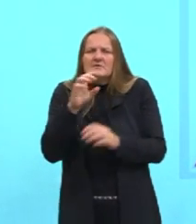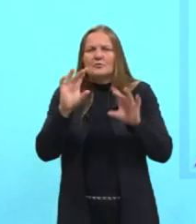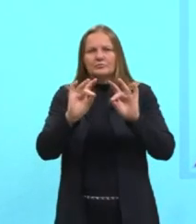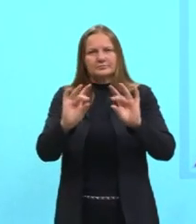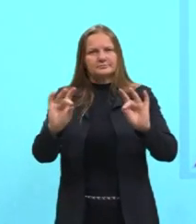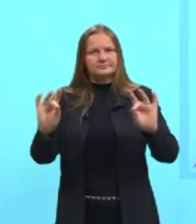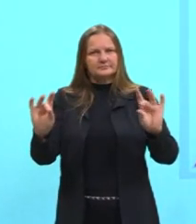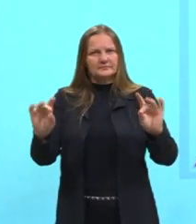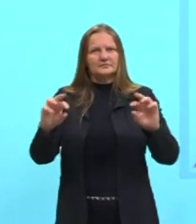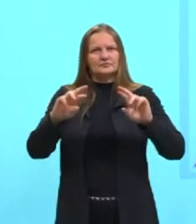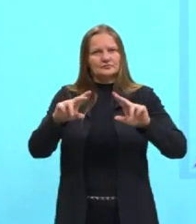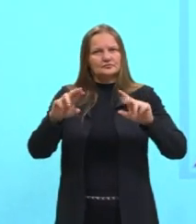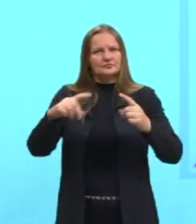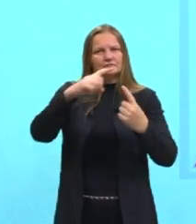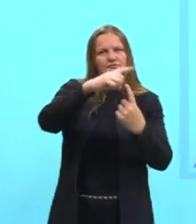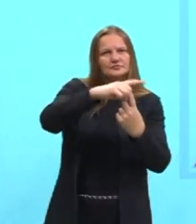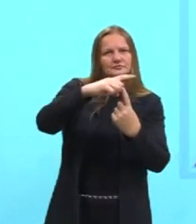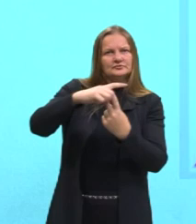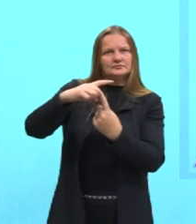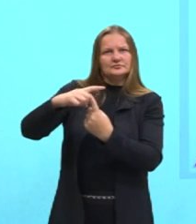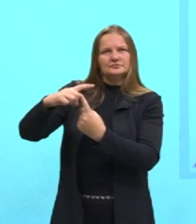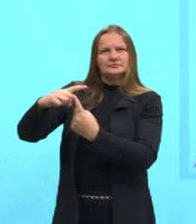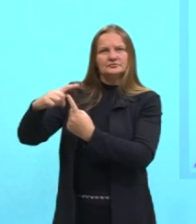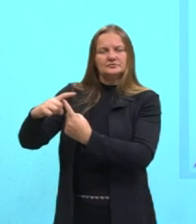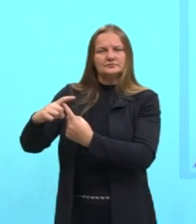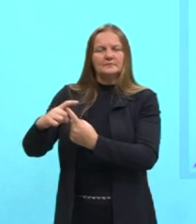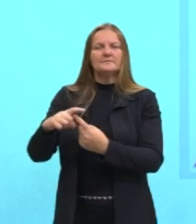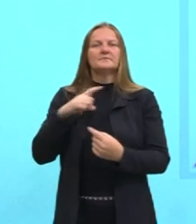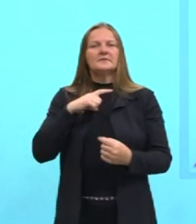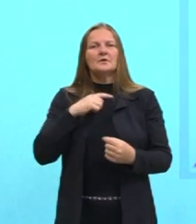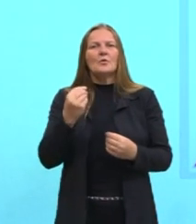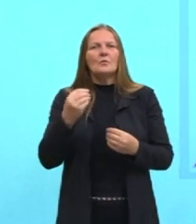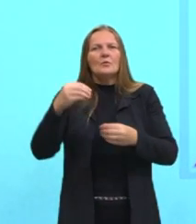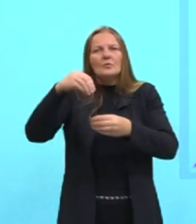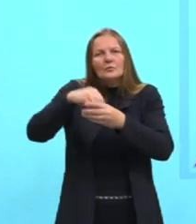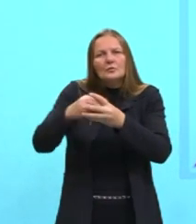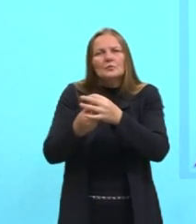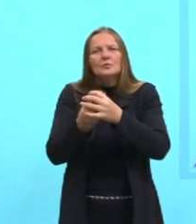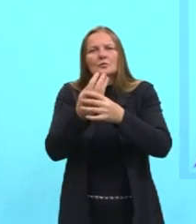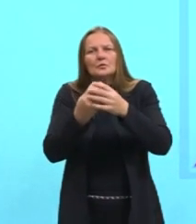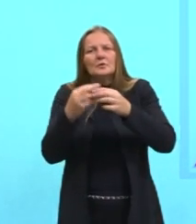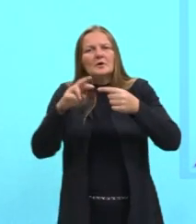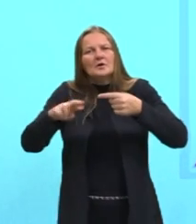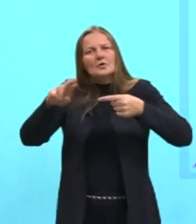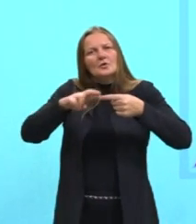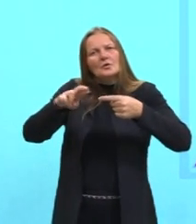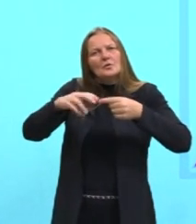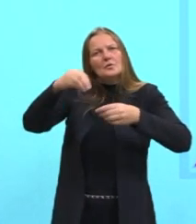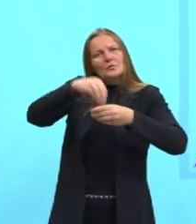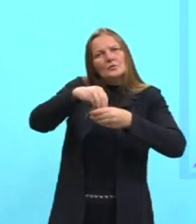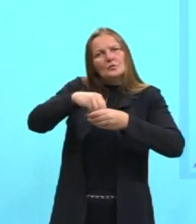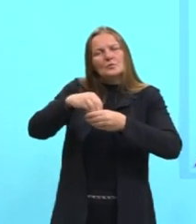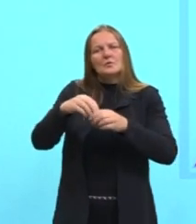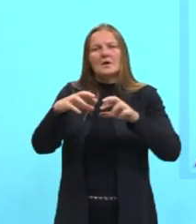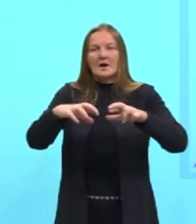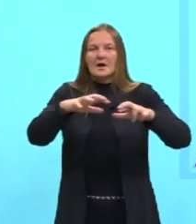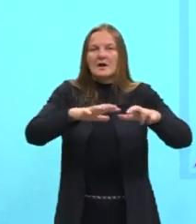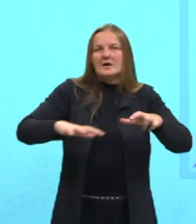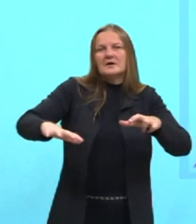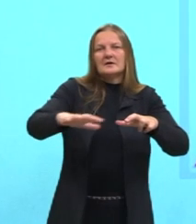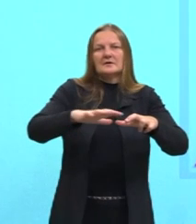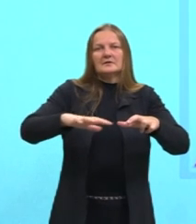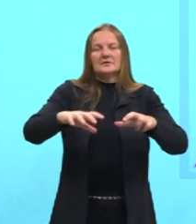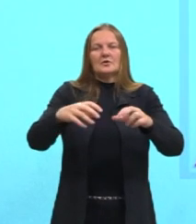frio e úmido tá meninos e meninas e aí então nós vamos ter as Produções aí as as reações de cada